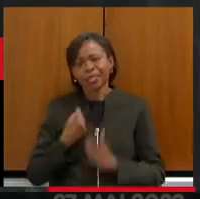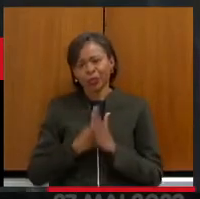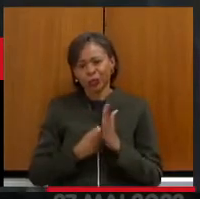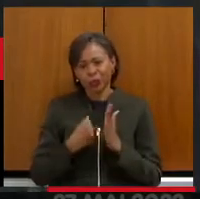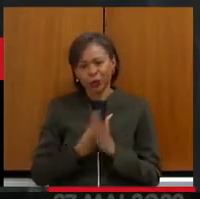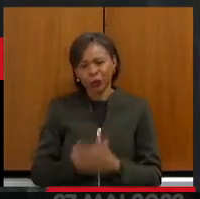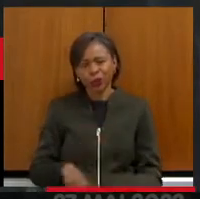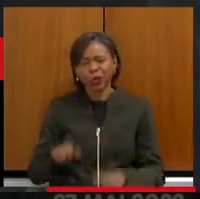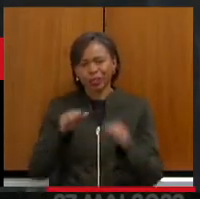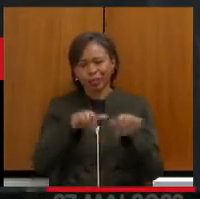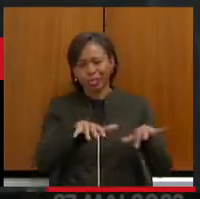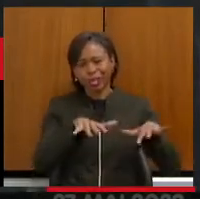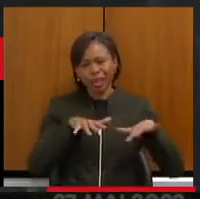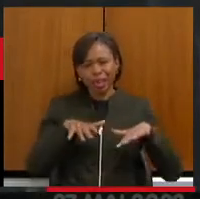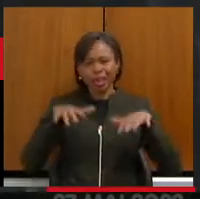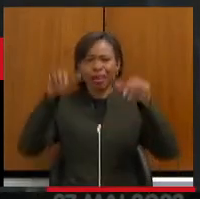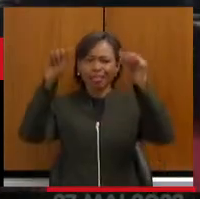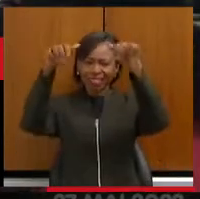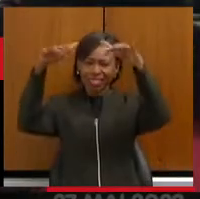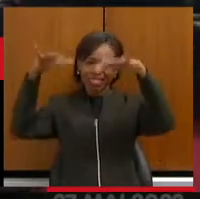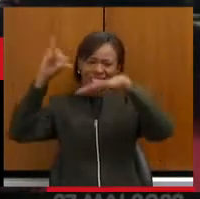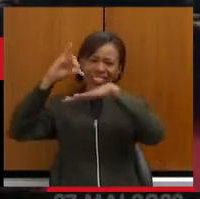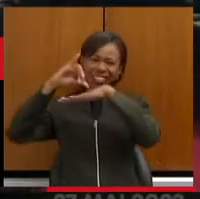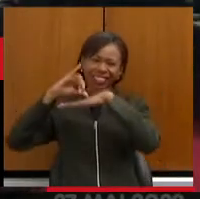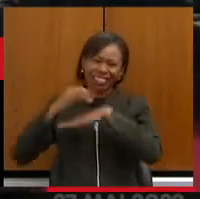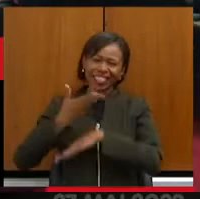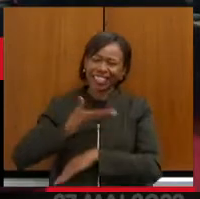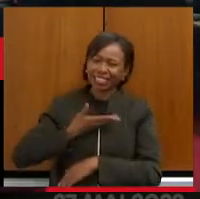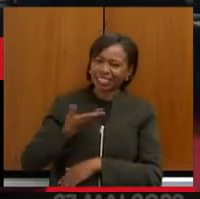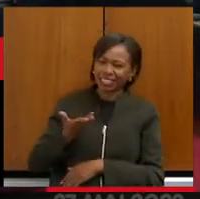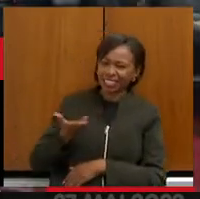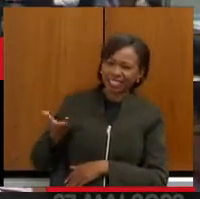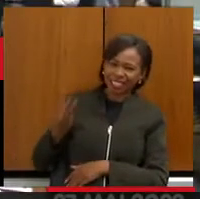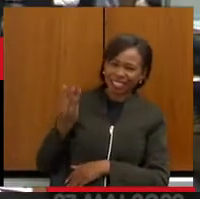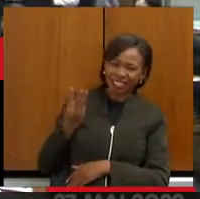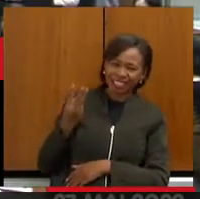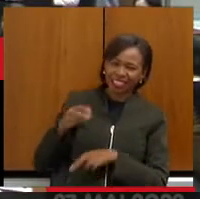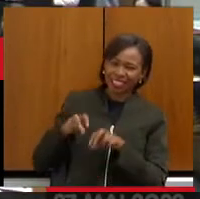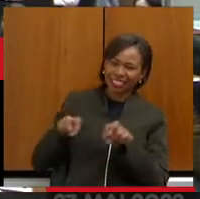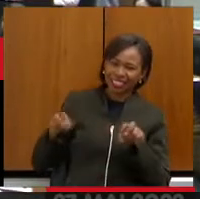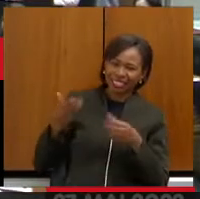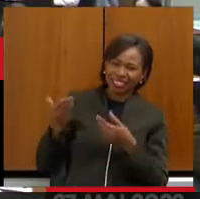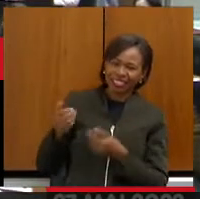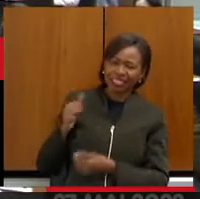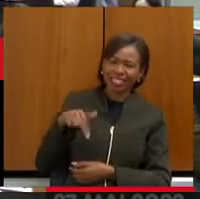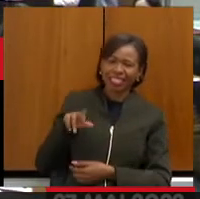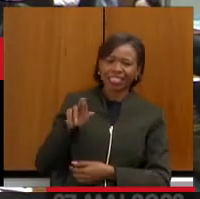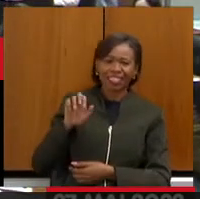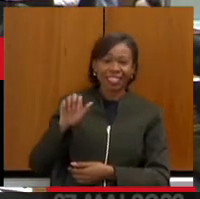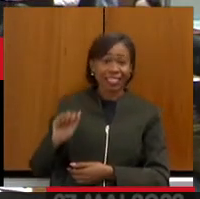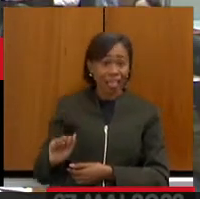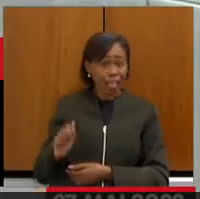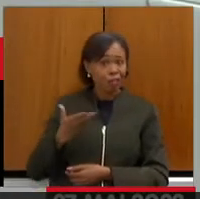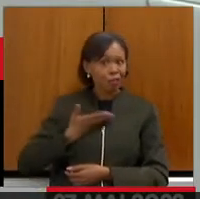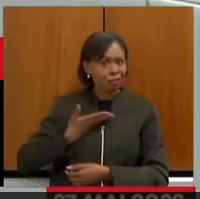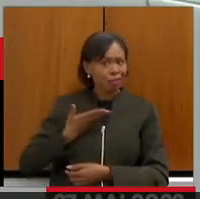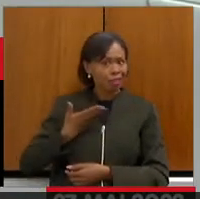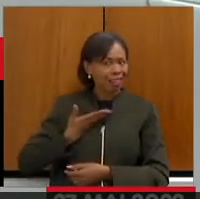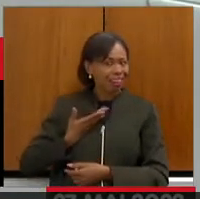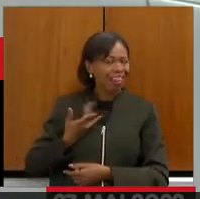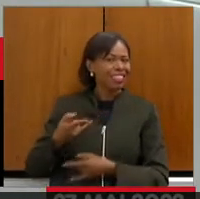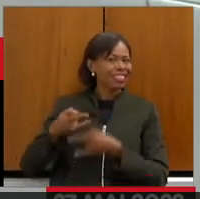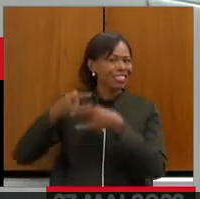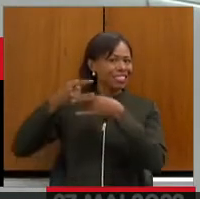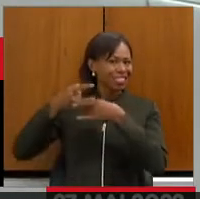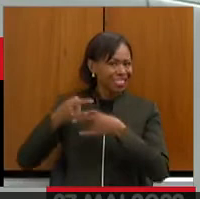da galeria amigas da mesa todas três e André Jesus companheirismos das várias